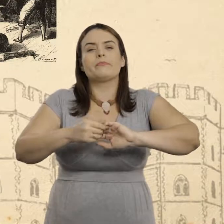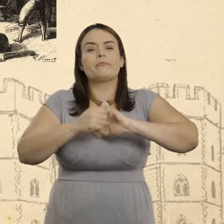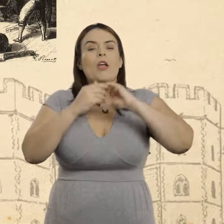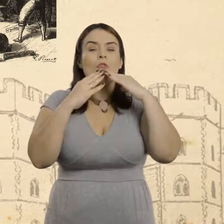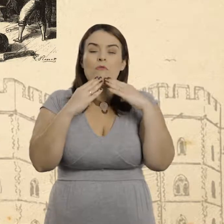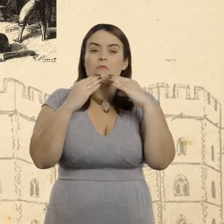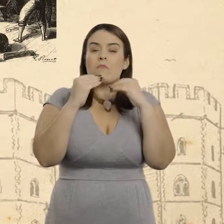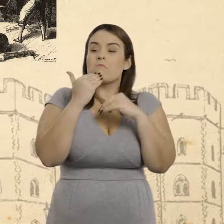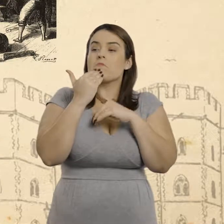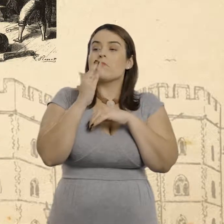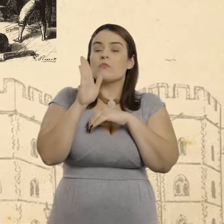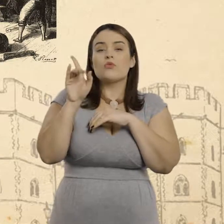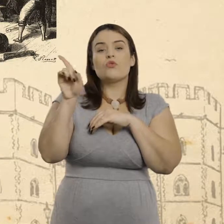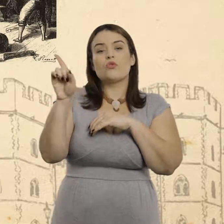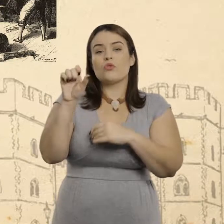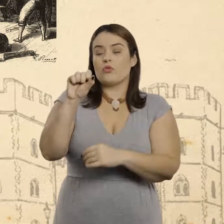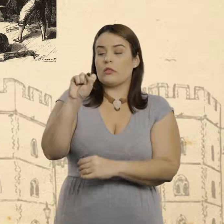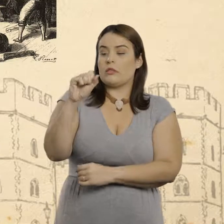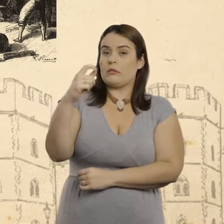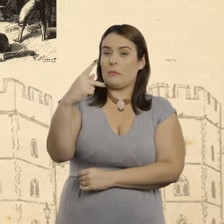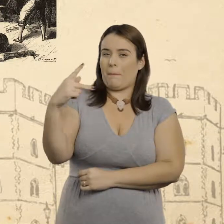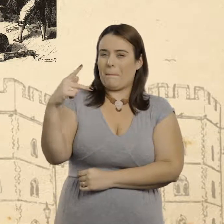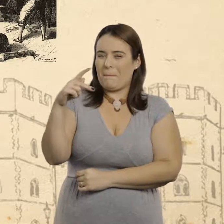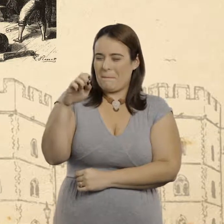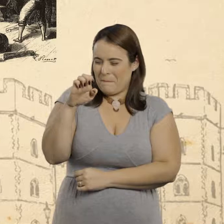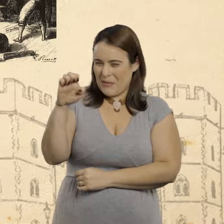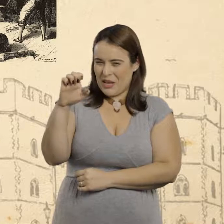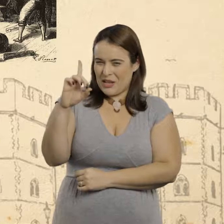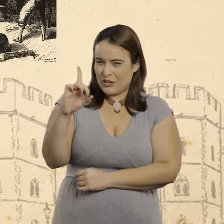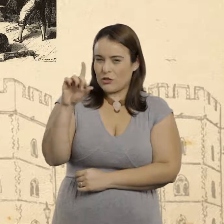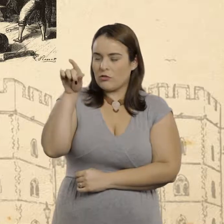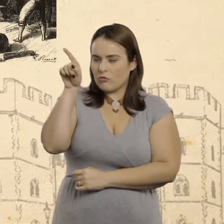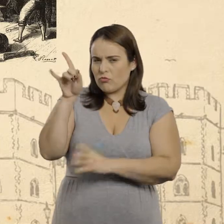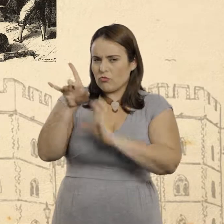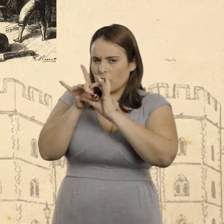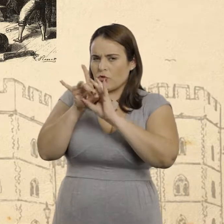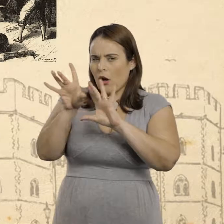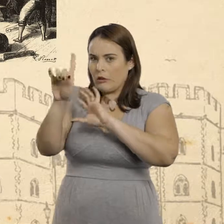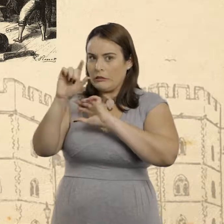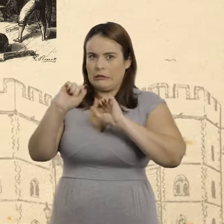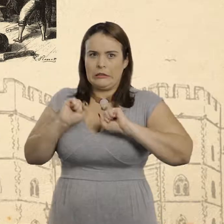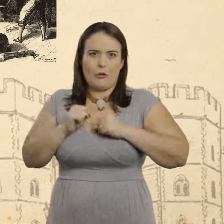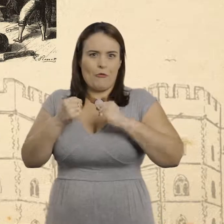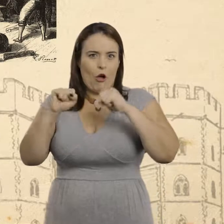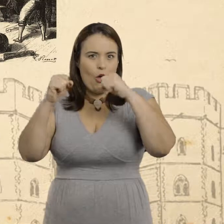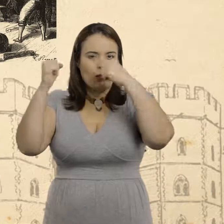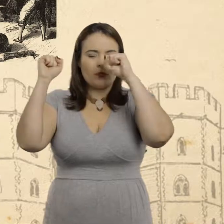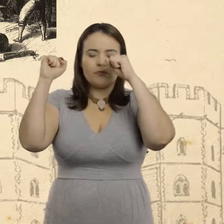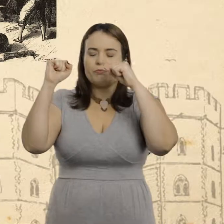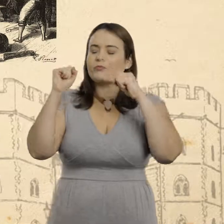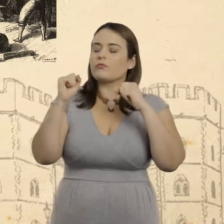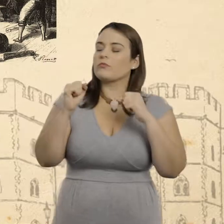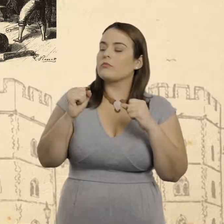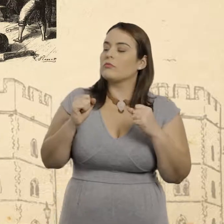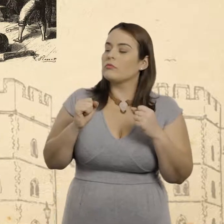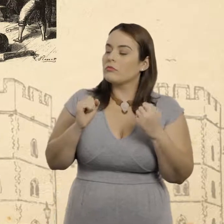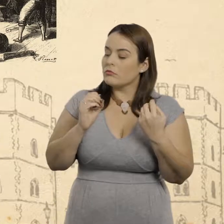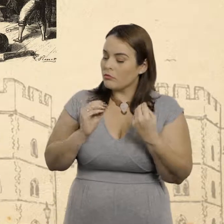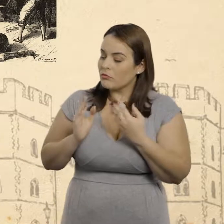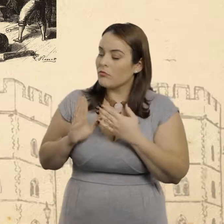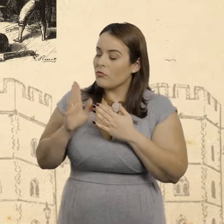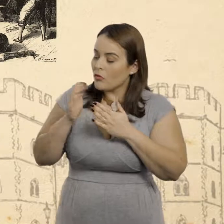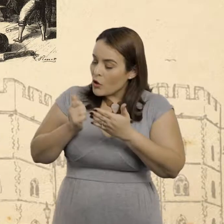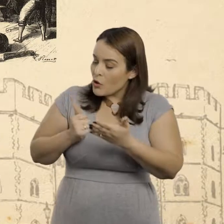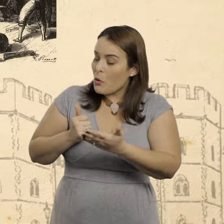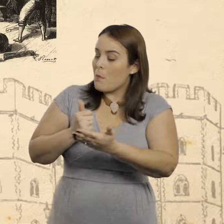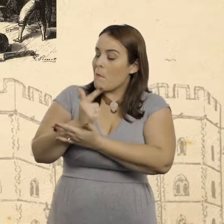máximo possível. O Sr. Fogg pediu para soltarem o comandante Speed, que continuava muito nervoso. O Sr. Fogg